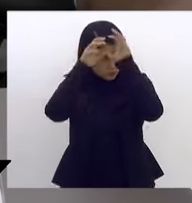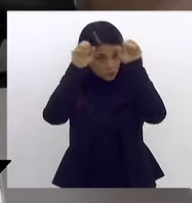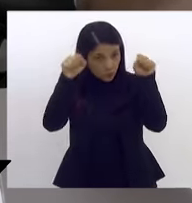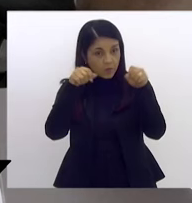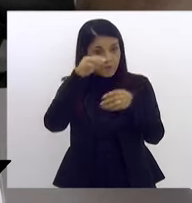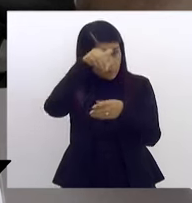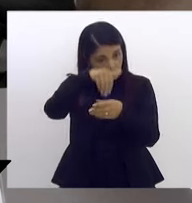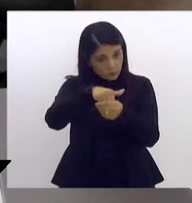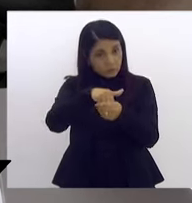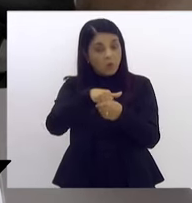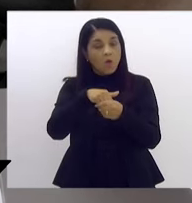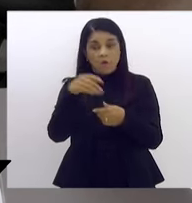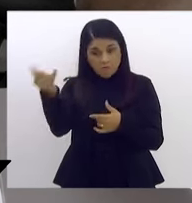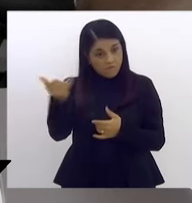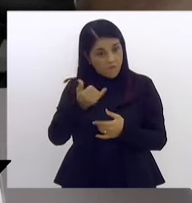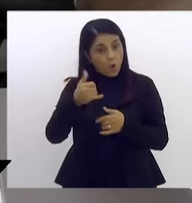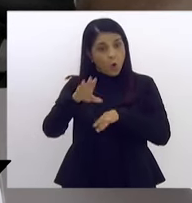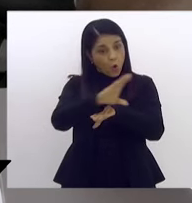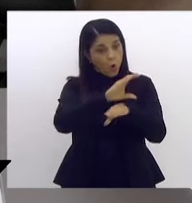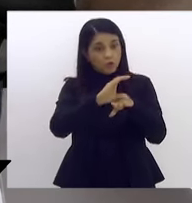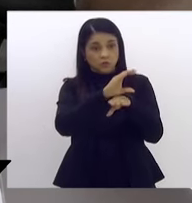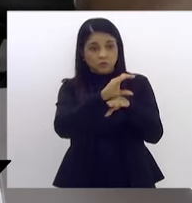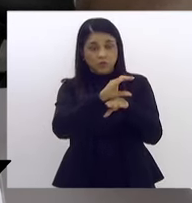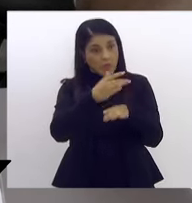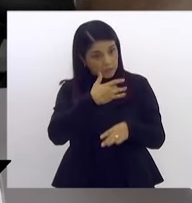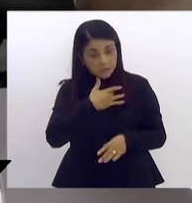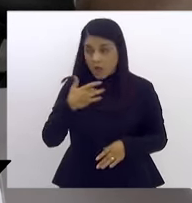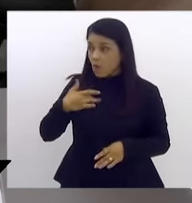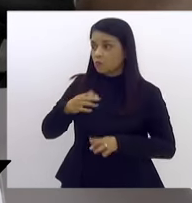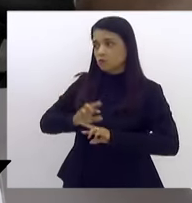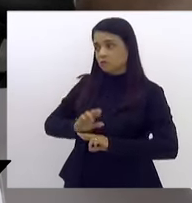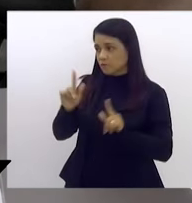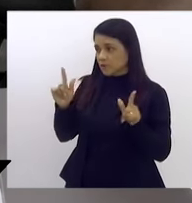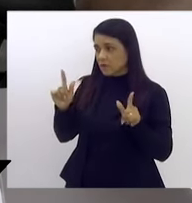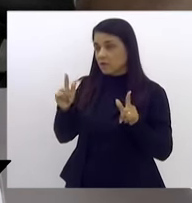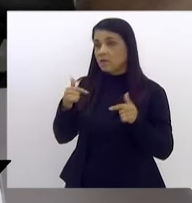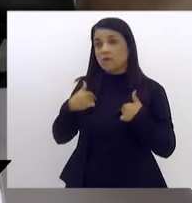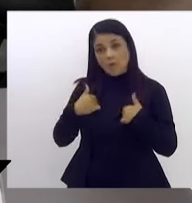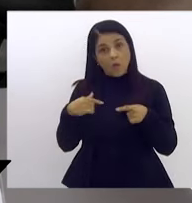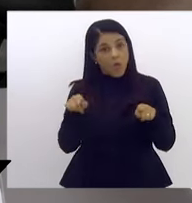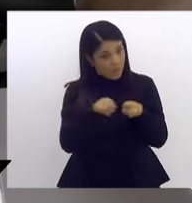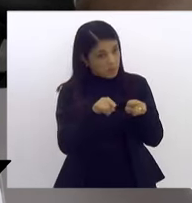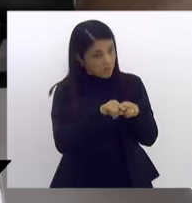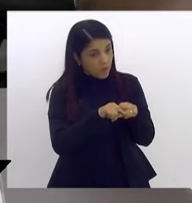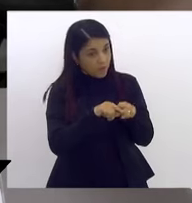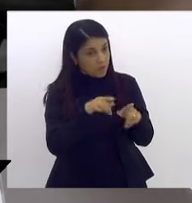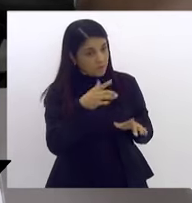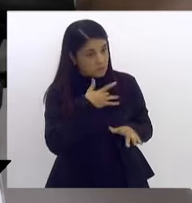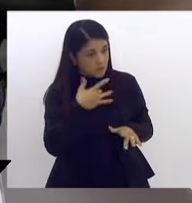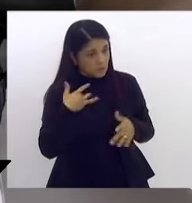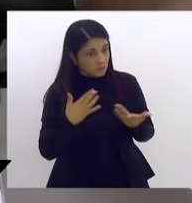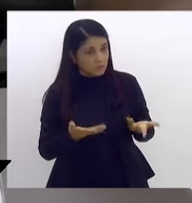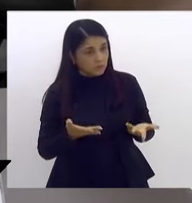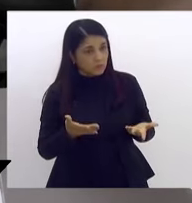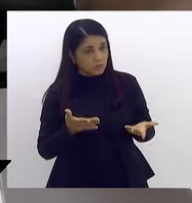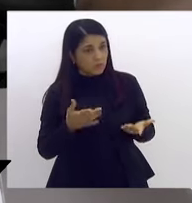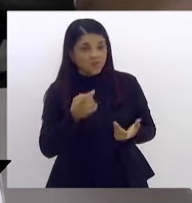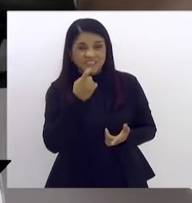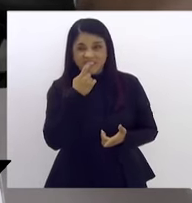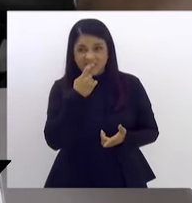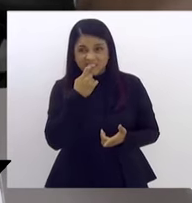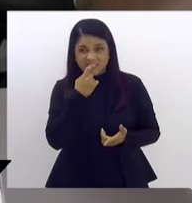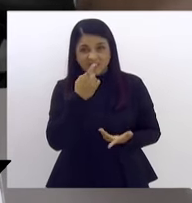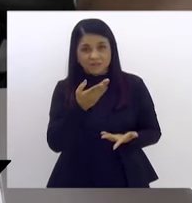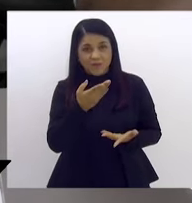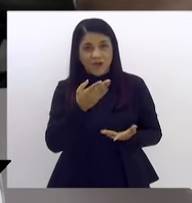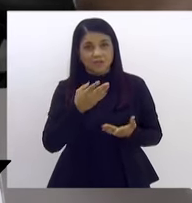disse que era Constitucional a questão de saúde Deputado completamente diferente não mas isso também é porque o o o plástico